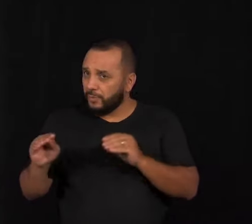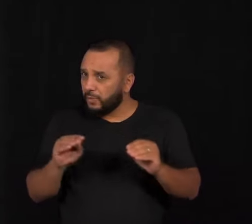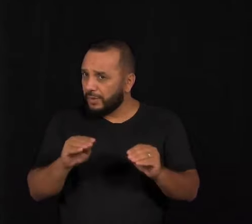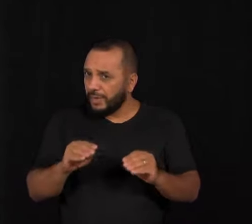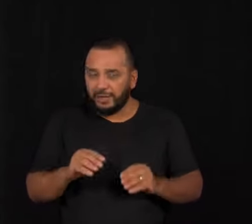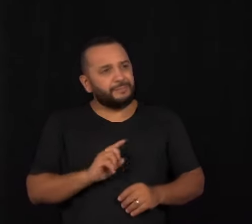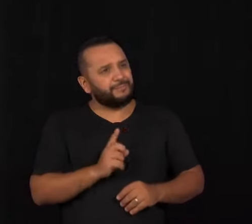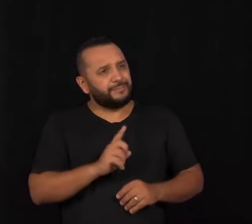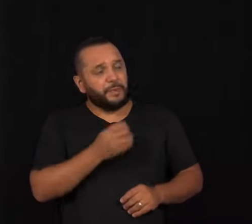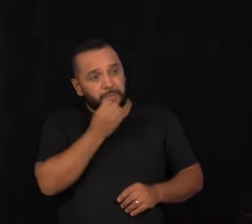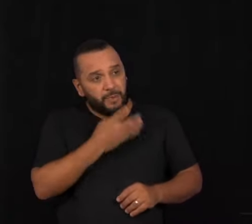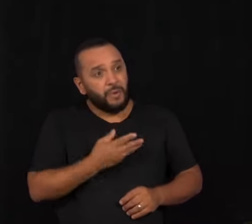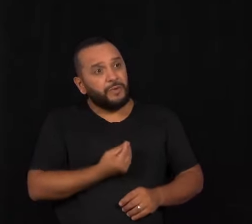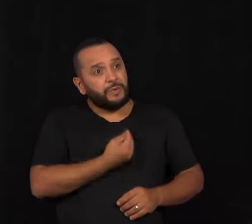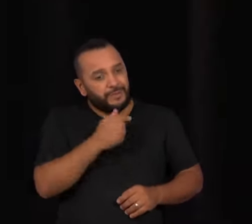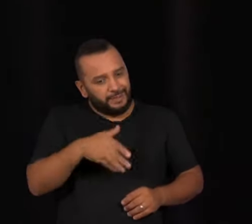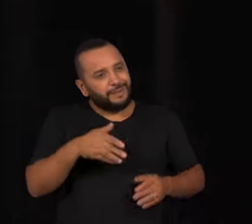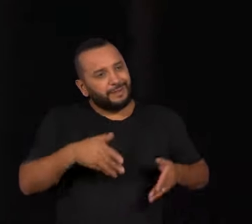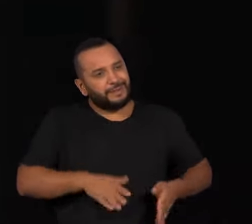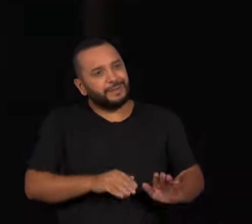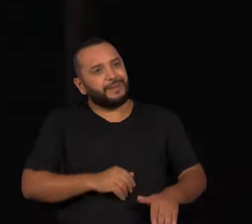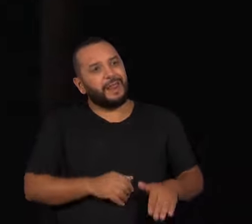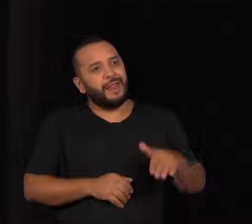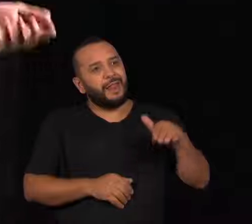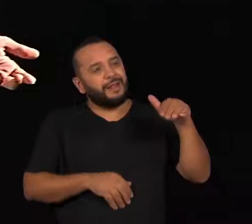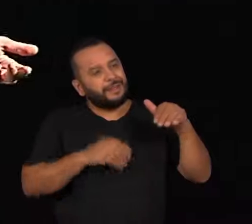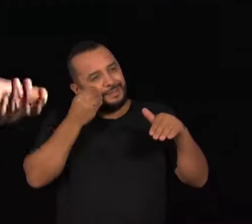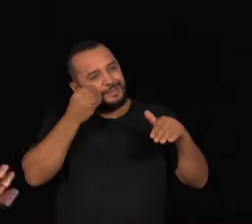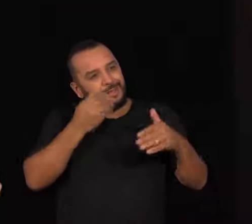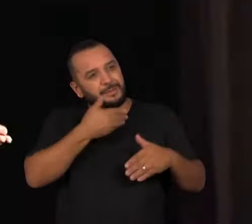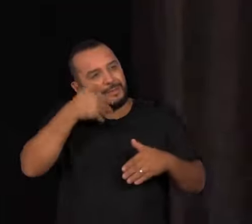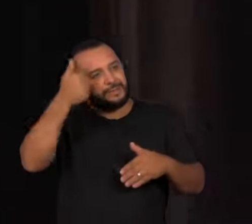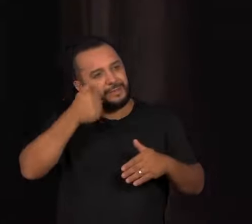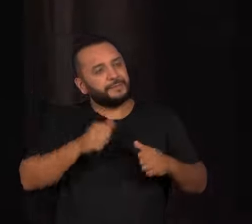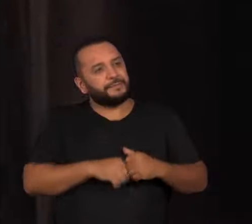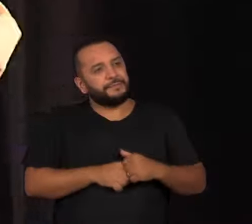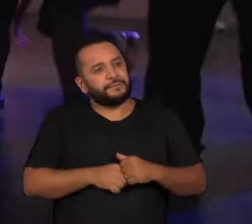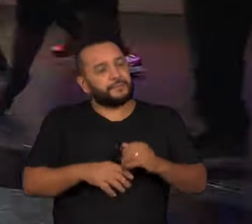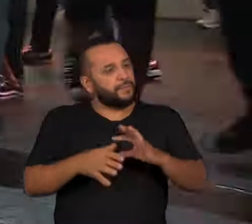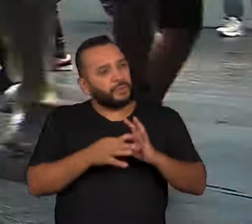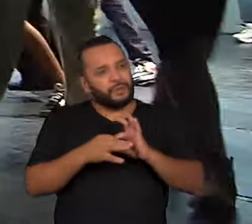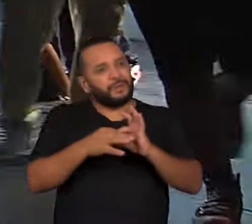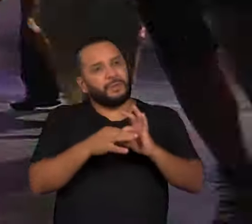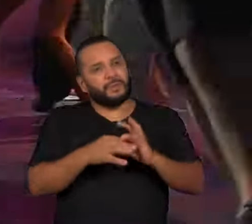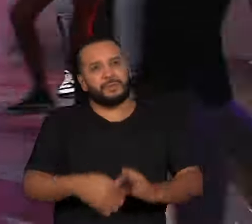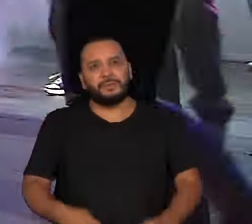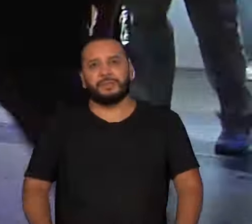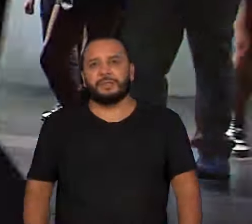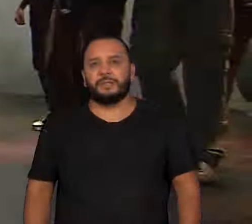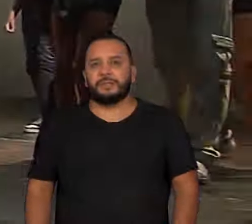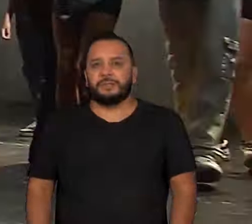aqui, né? É bom ficar onde você nasceu, crescer e tentar melhorar, né? A união, acho que é o que tem melhor.